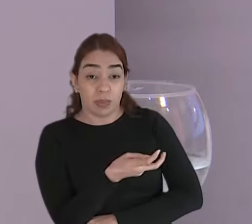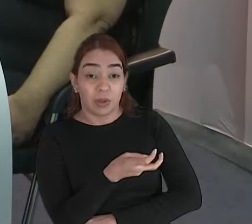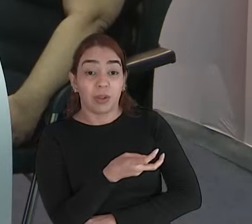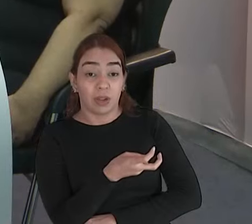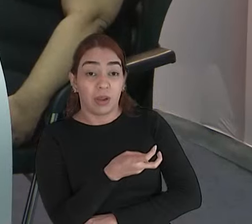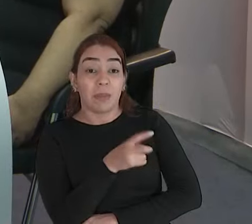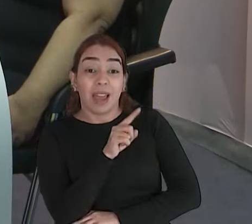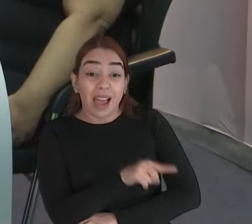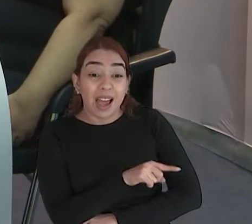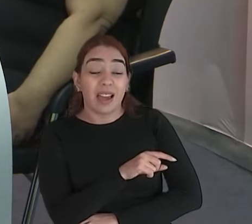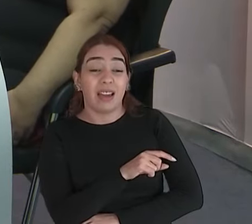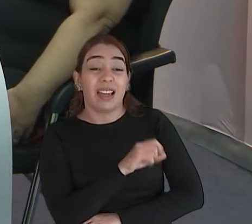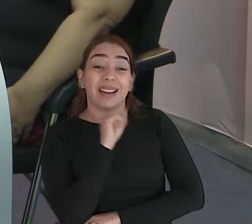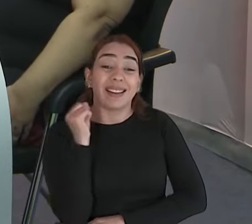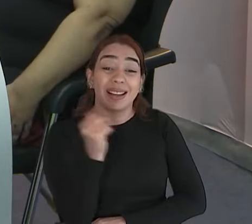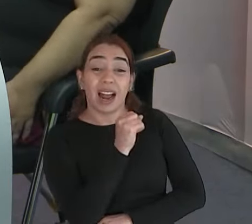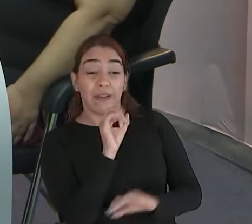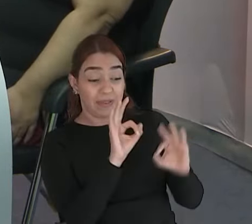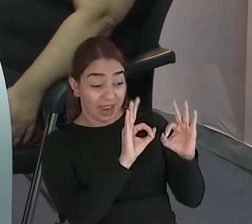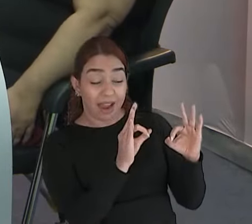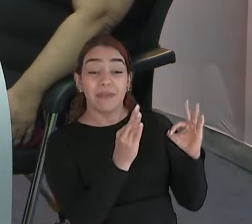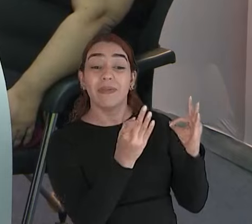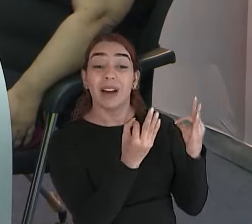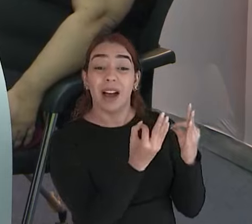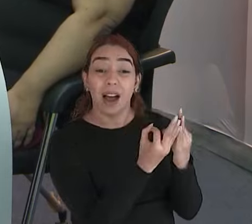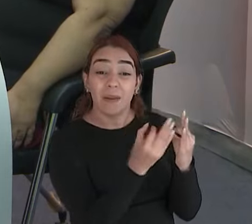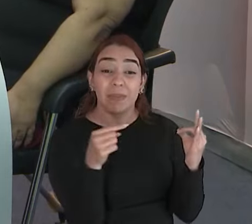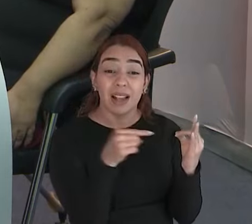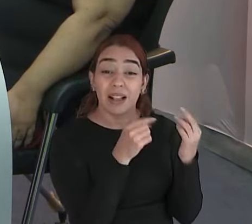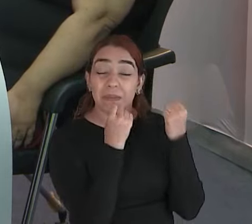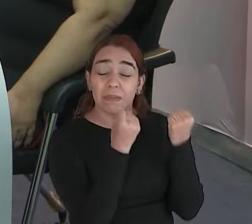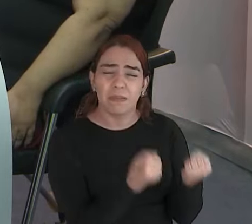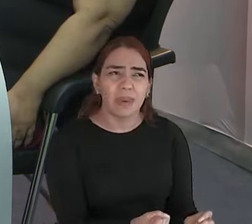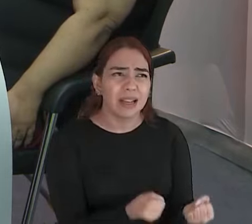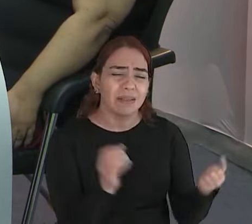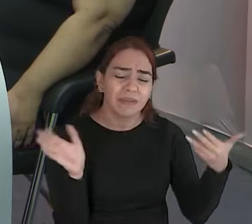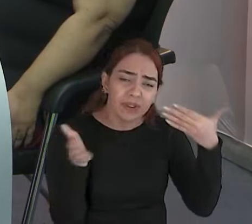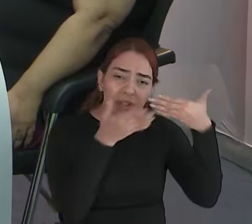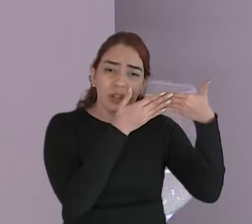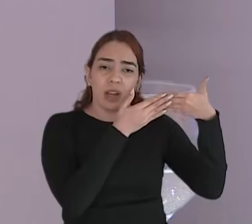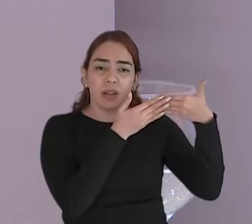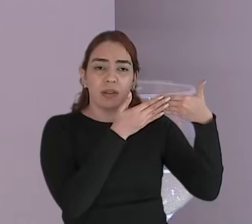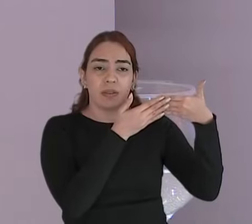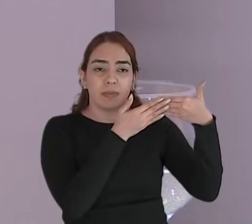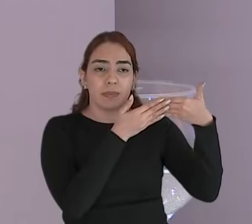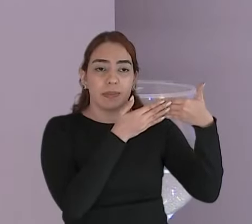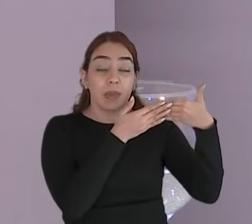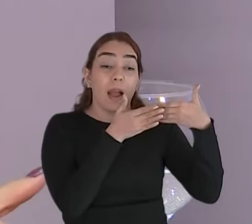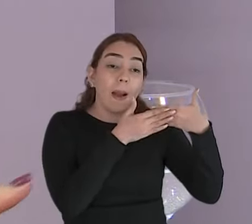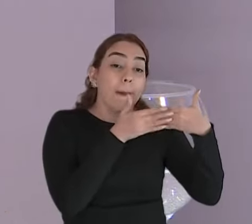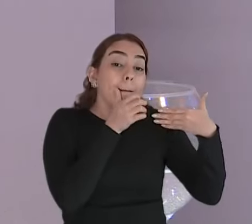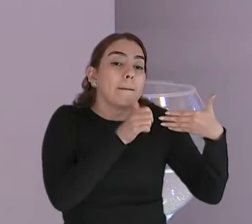é na família, na mãe? É, mas assim, consigo perceber, não vou dizer na mãe, mas